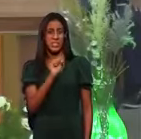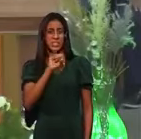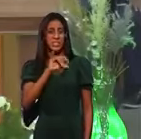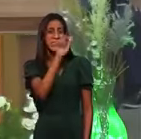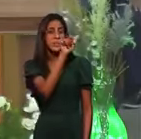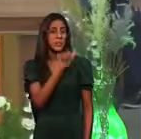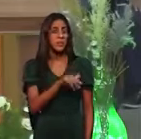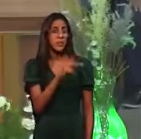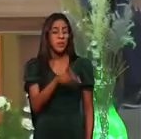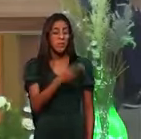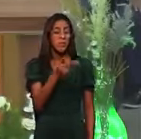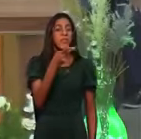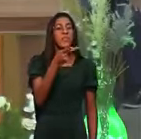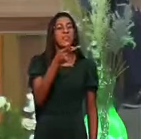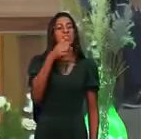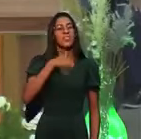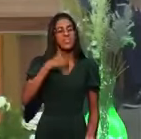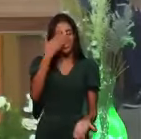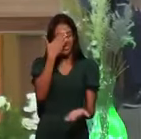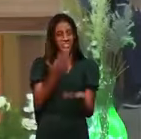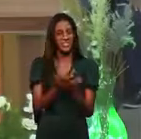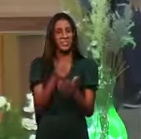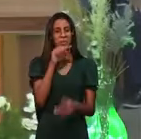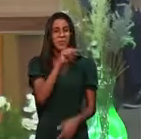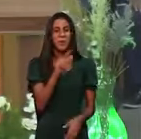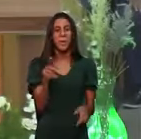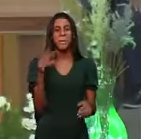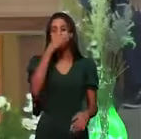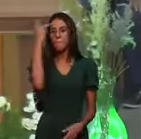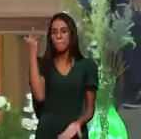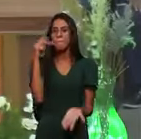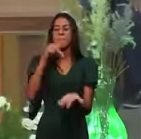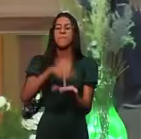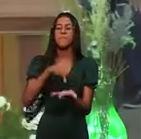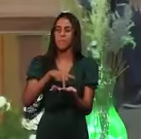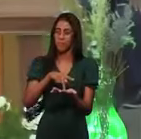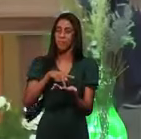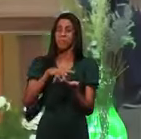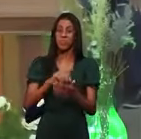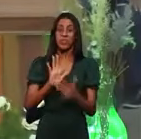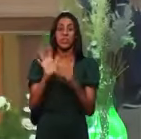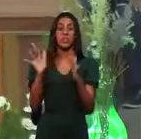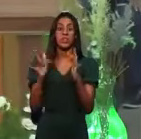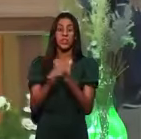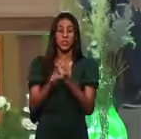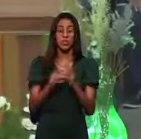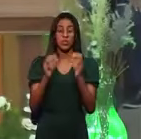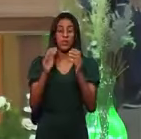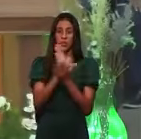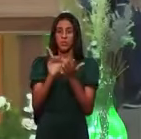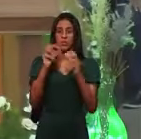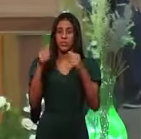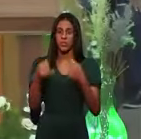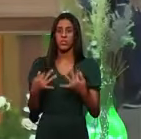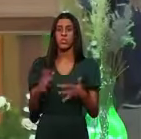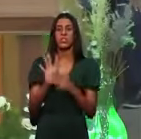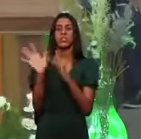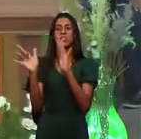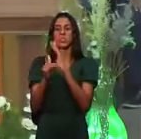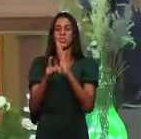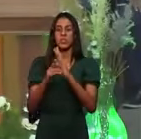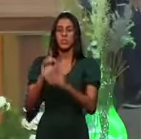porque eu conheço que ela é verdadeira. Jesus encontrou um homem que estava debaixo de uma